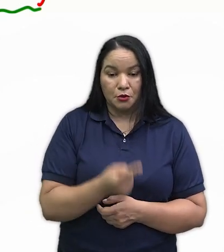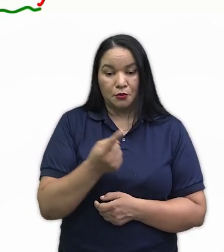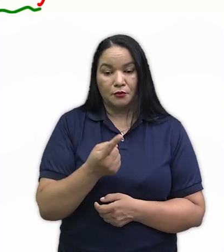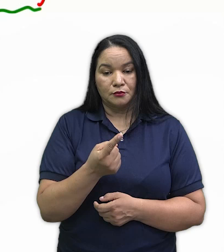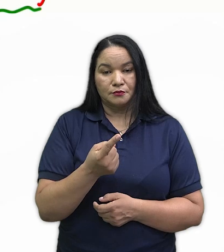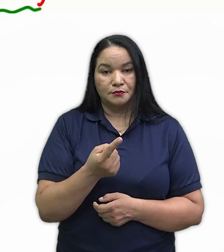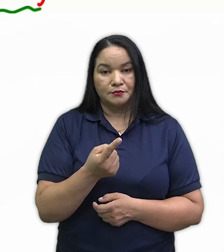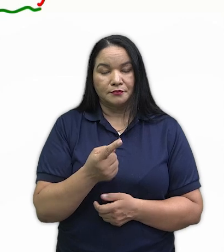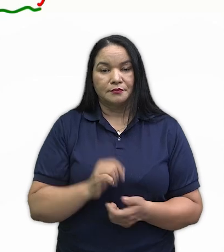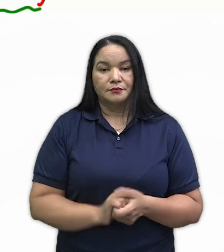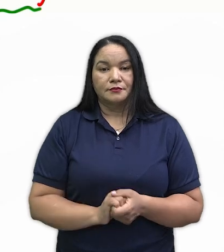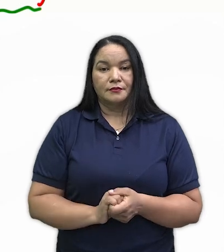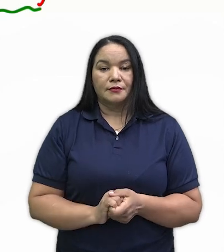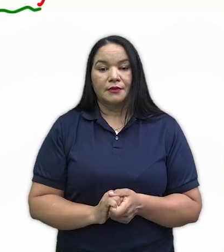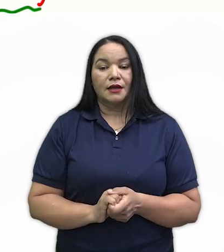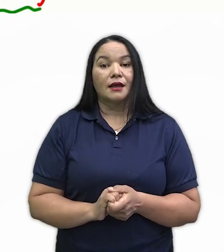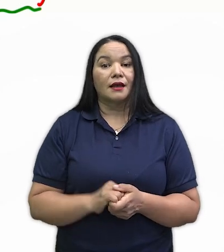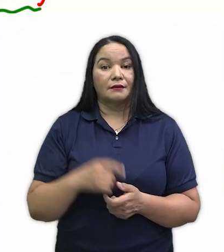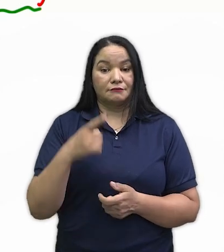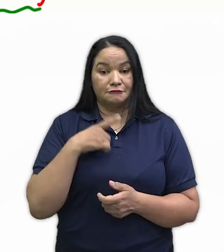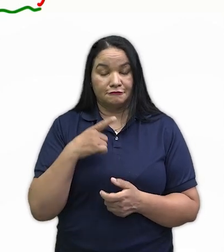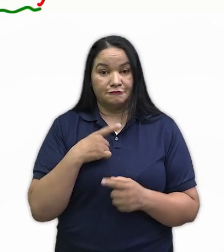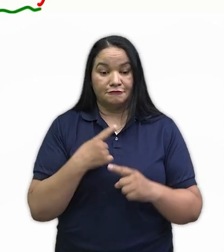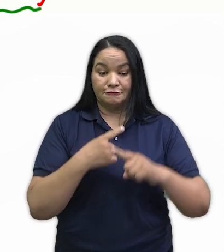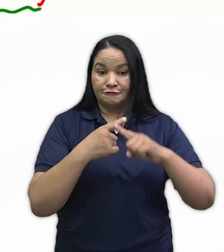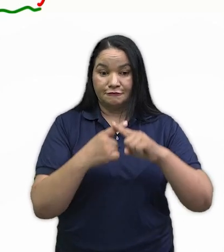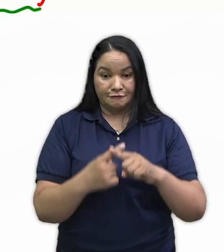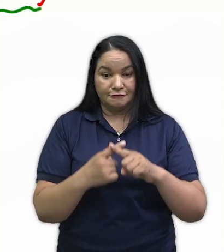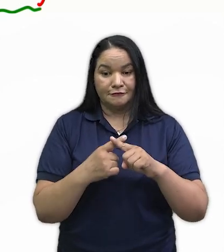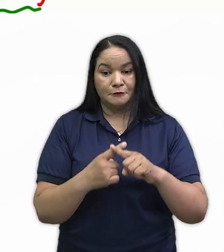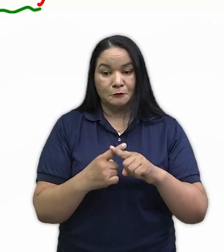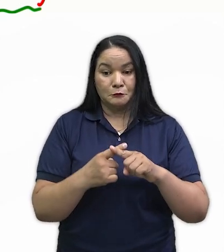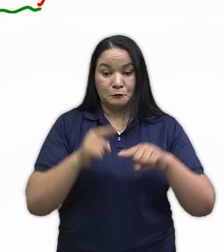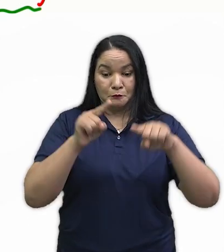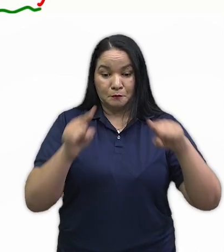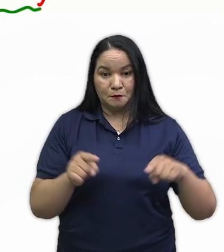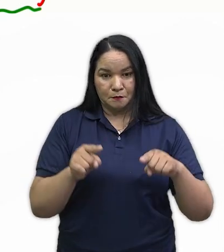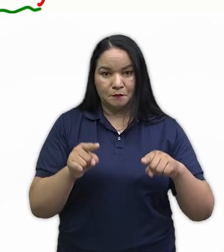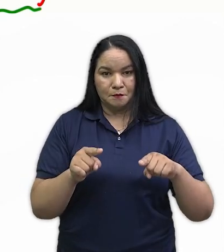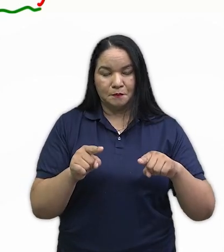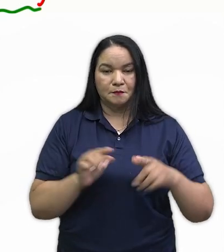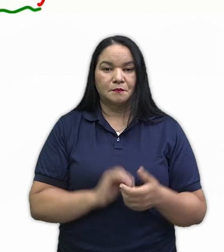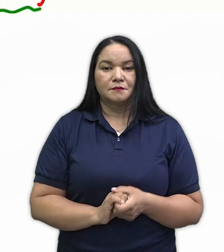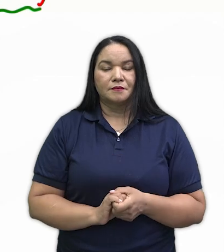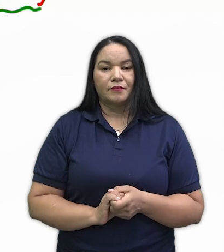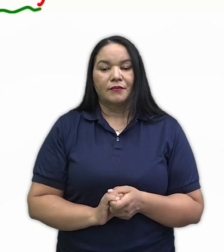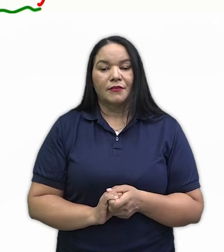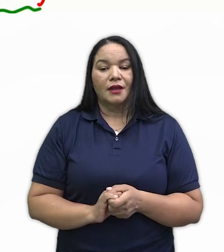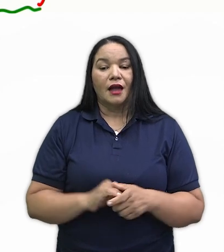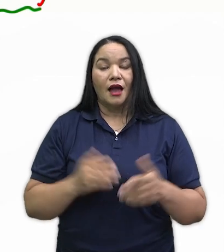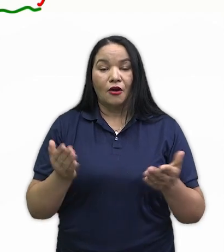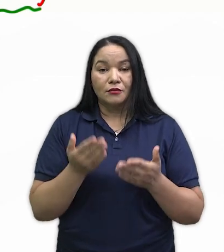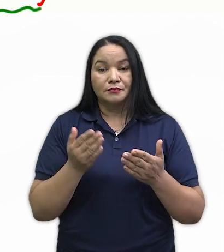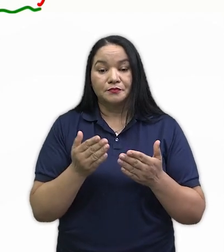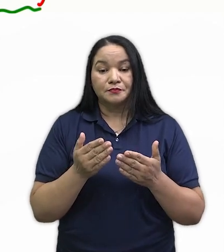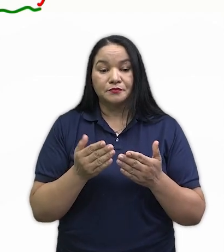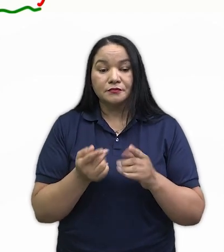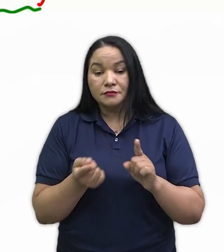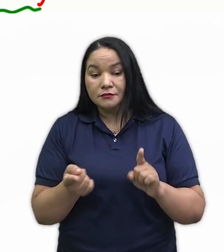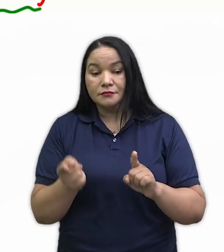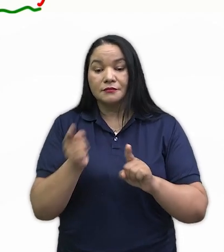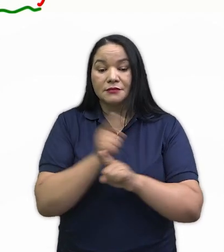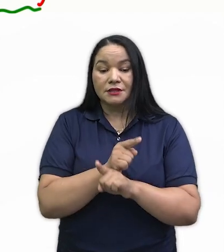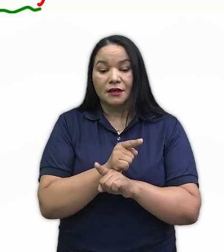que, embora não apareça, ele está multiplicando esse parênteses, tá? E vou passar dividindo para o